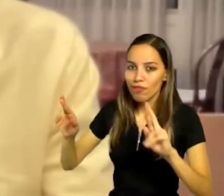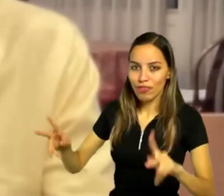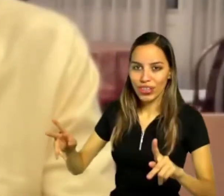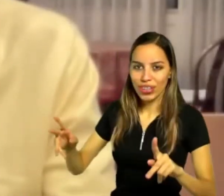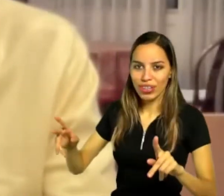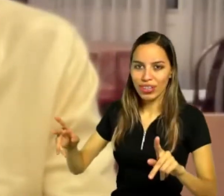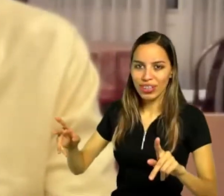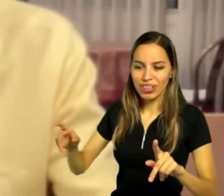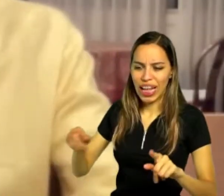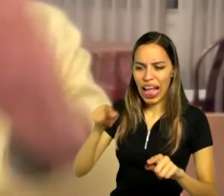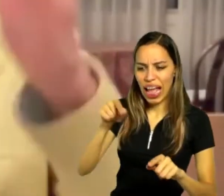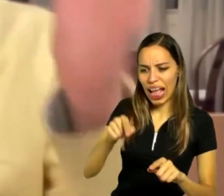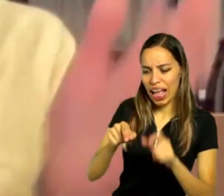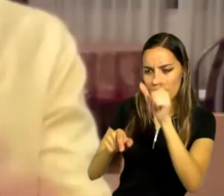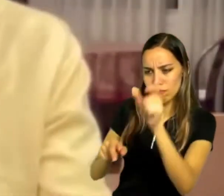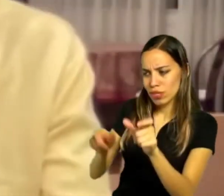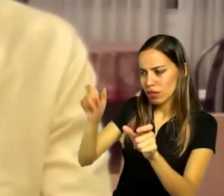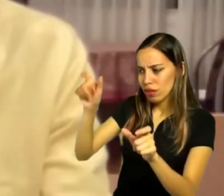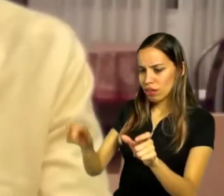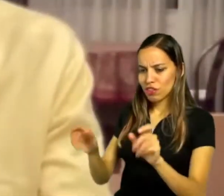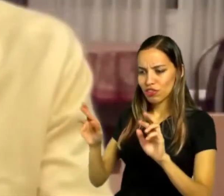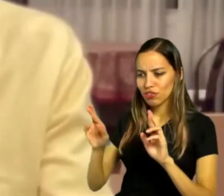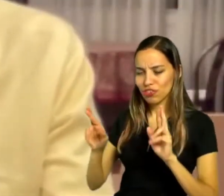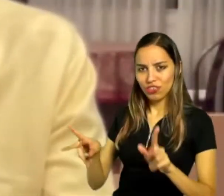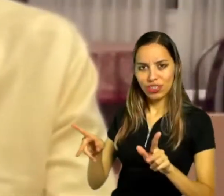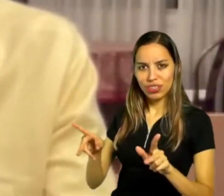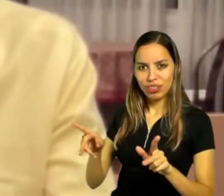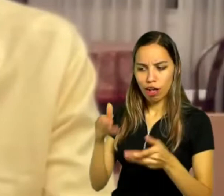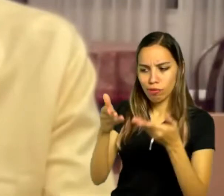humana. É isso que torna a profissão